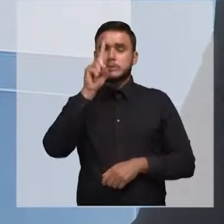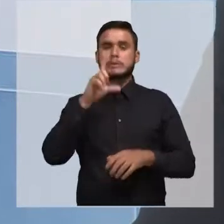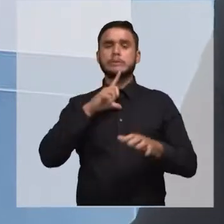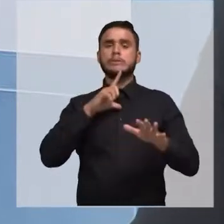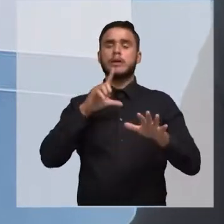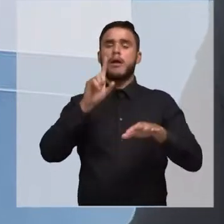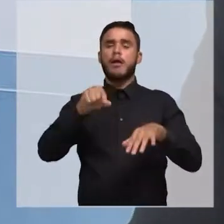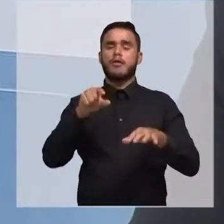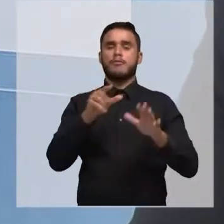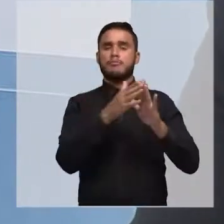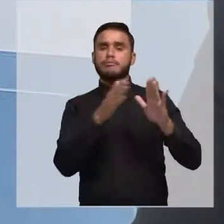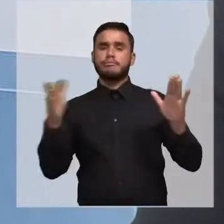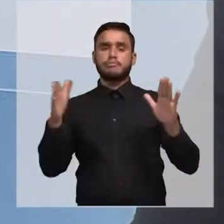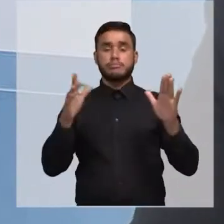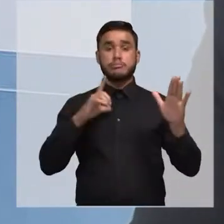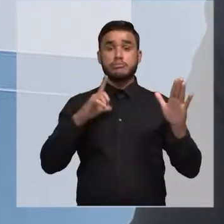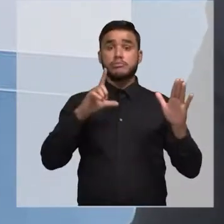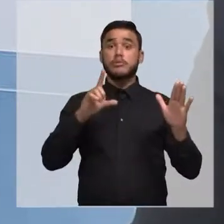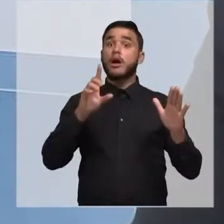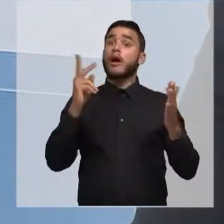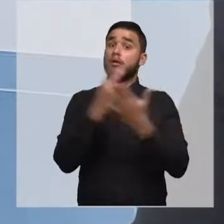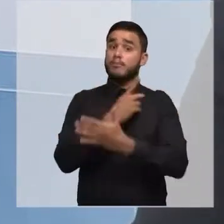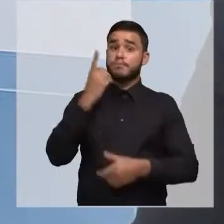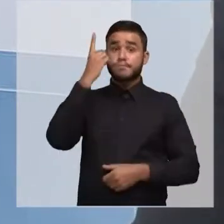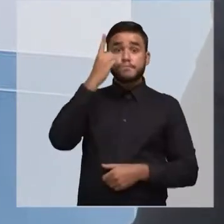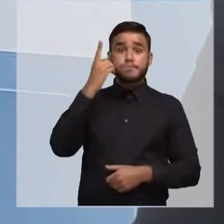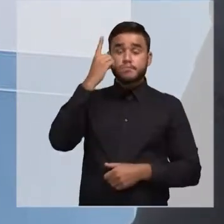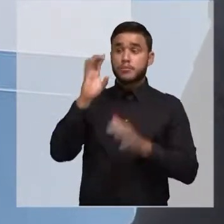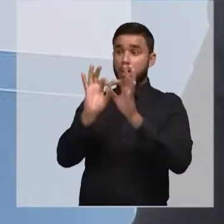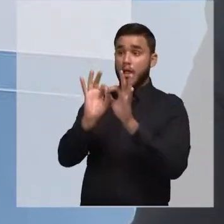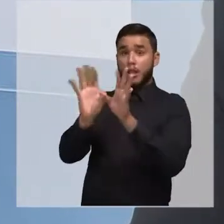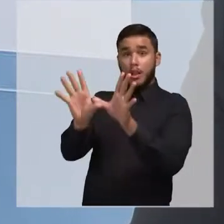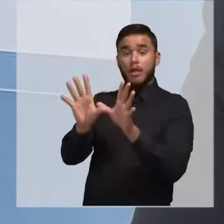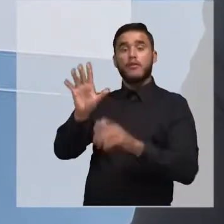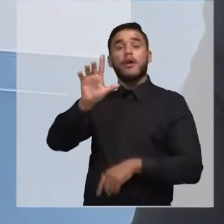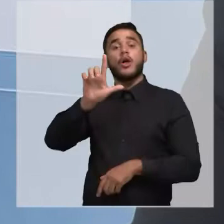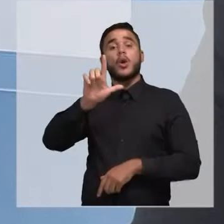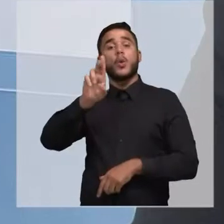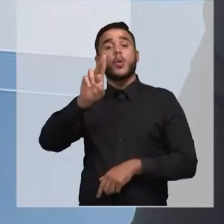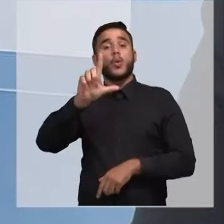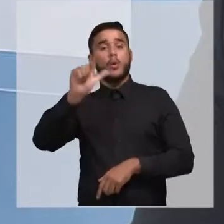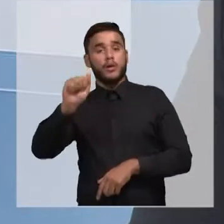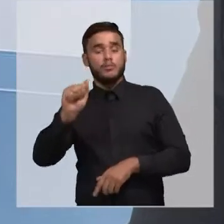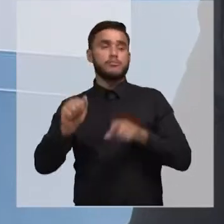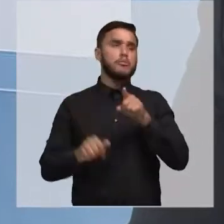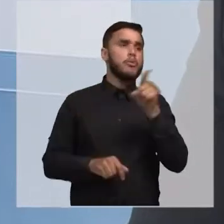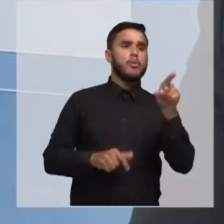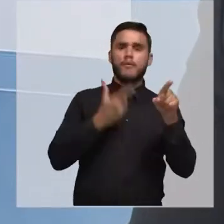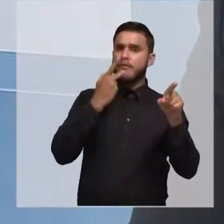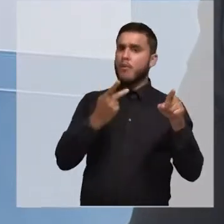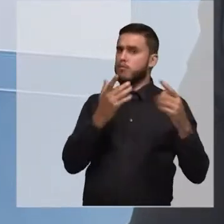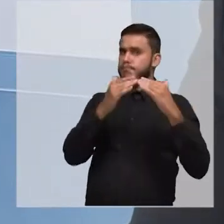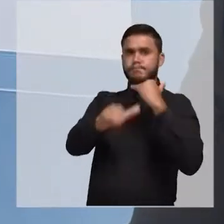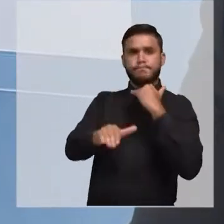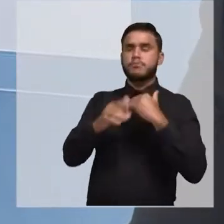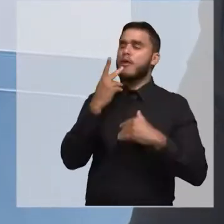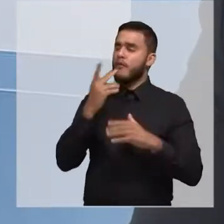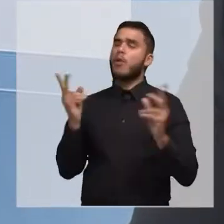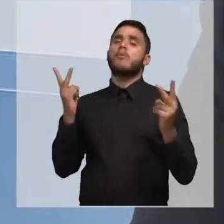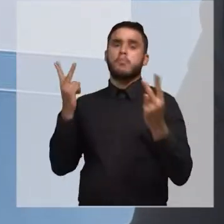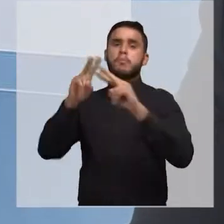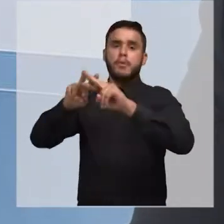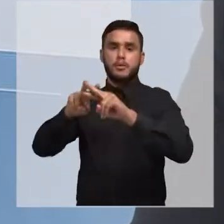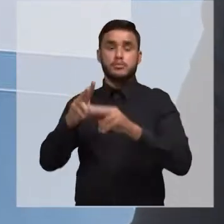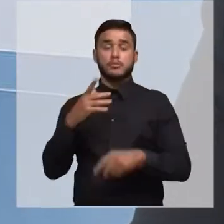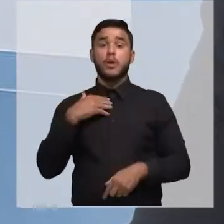justiça brasileira, em que um desembargador mandou soltar o Lula, o outro mandou prender, outro mandou soltar e o outro mandou prender. E um juiz Moro,